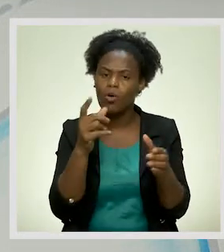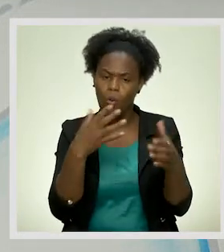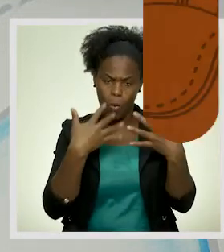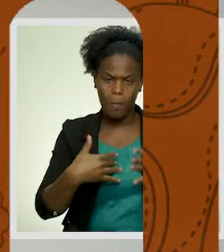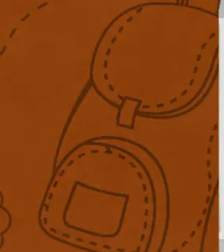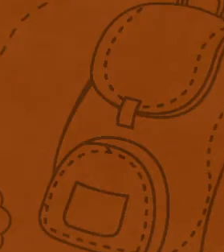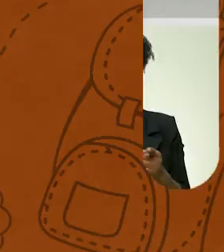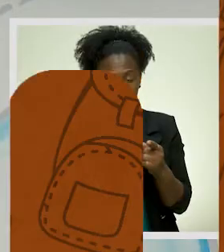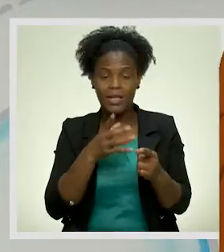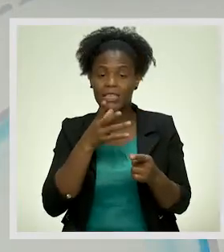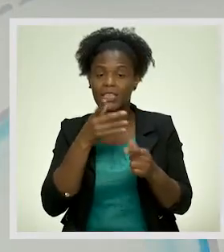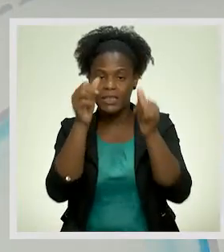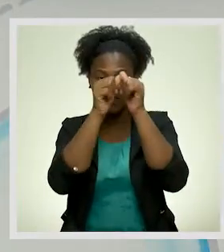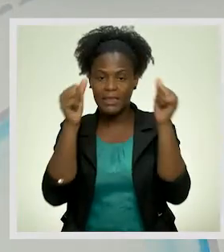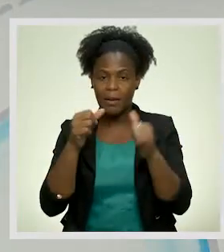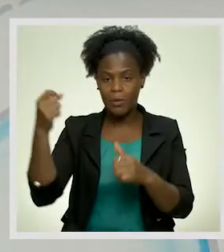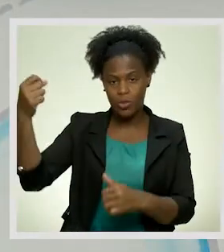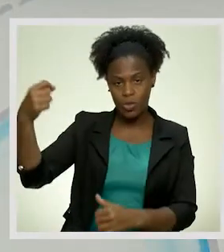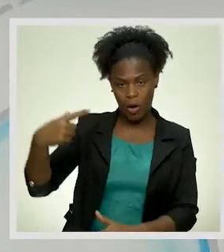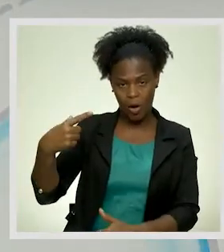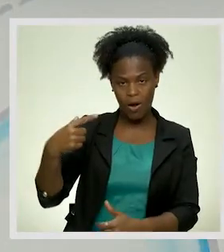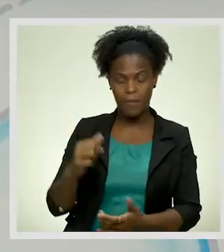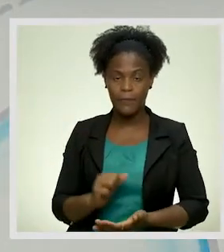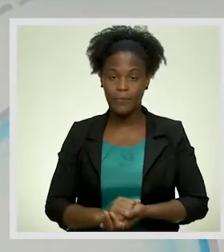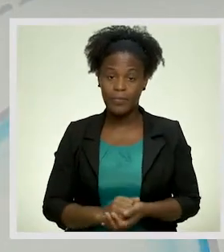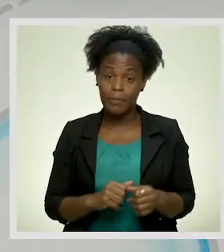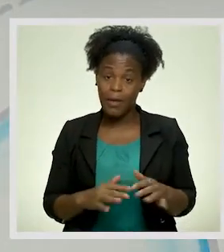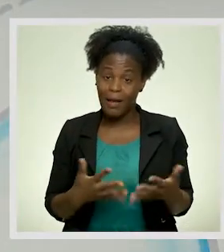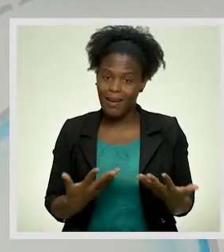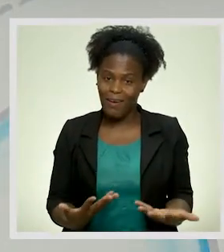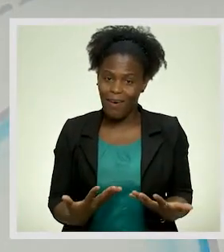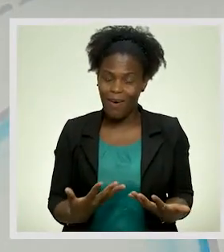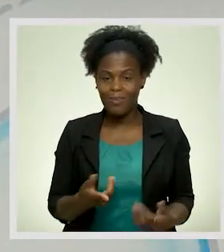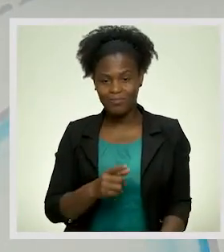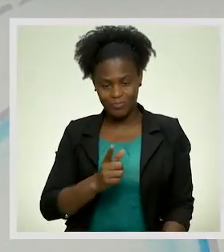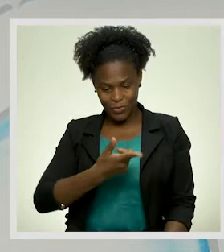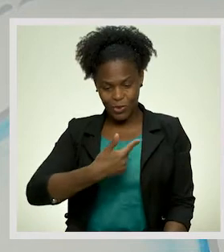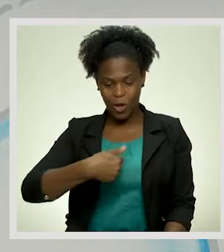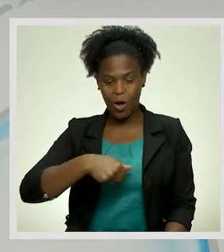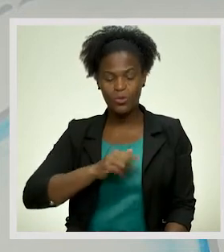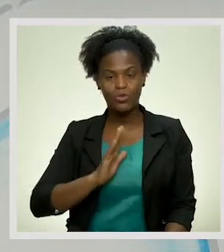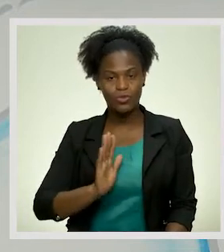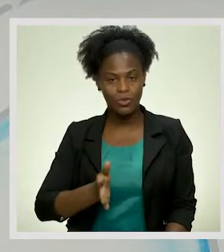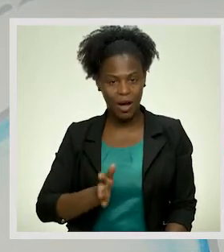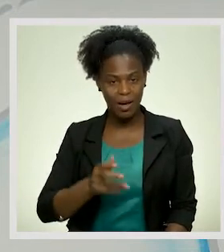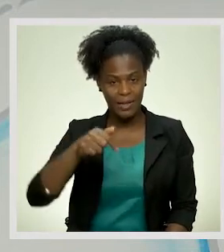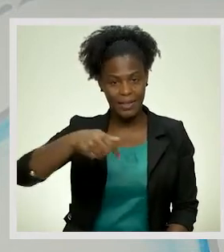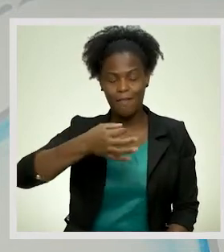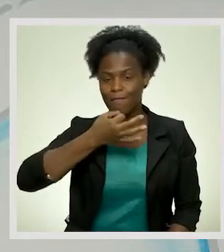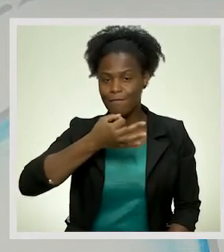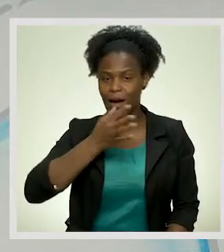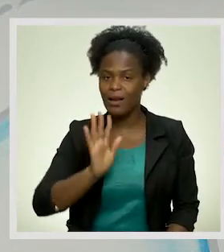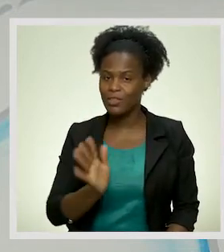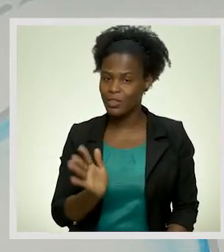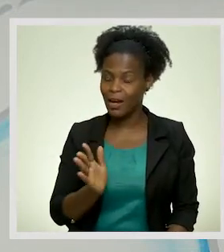solar. Agora, minha gente, nós já falamos aqui